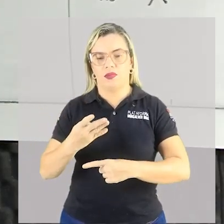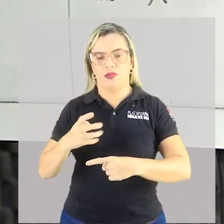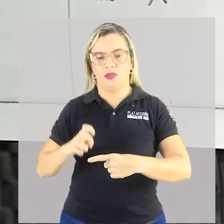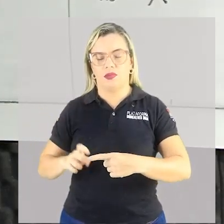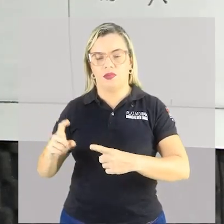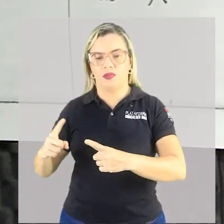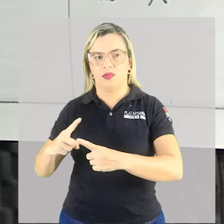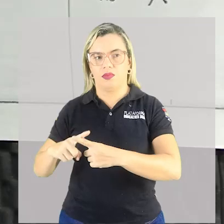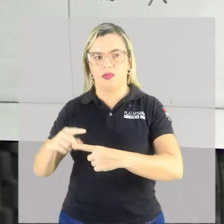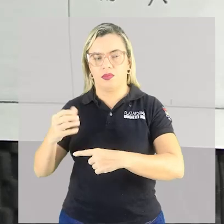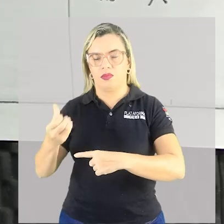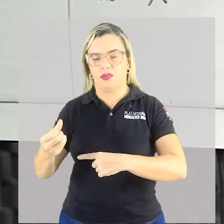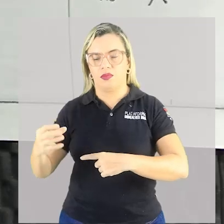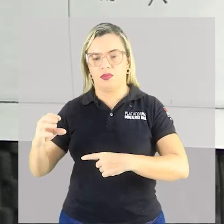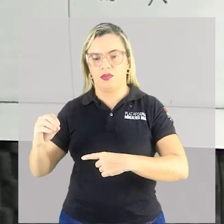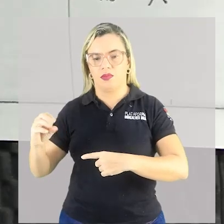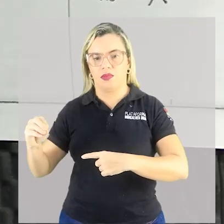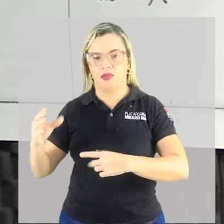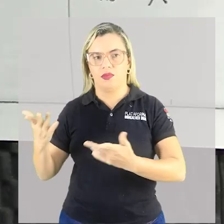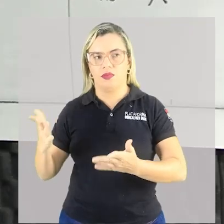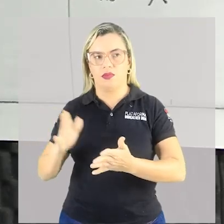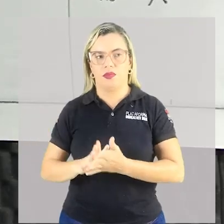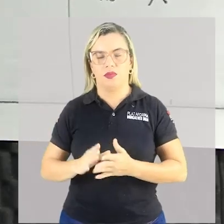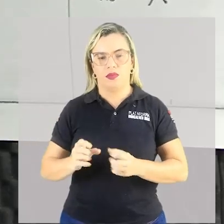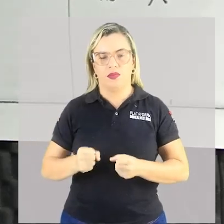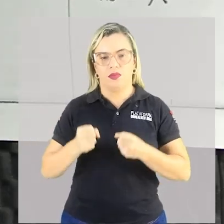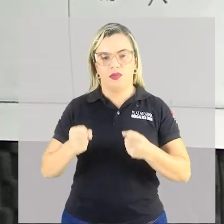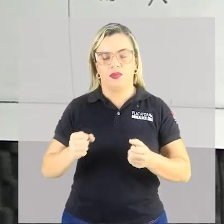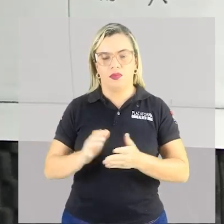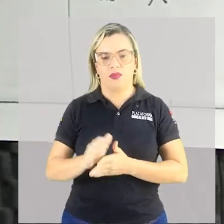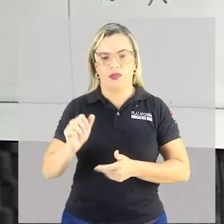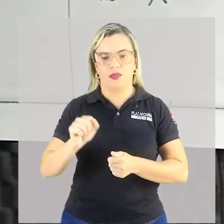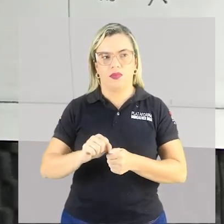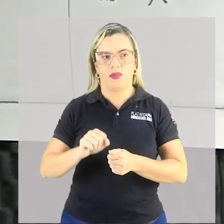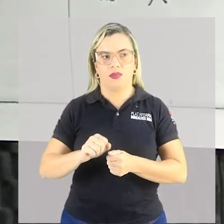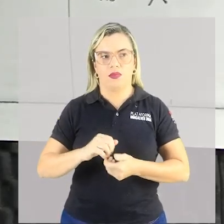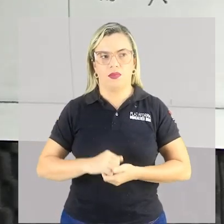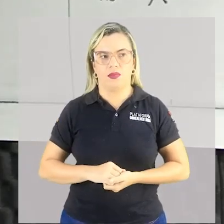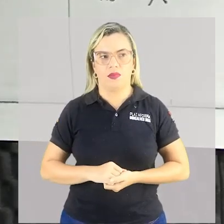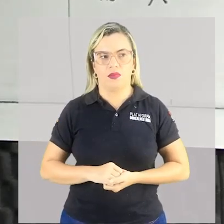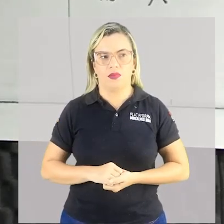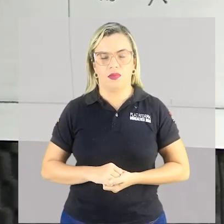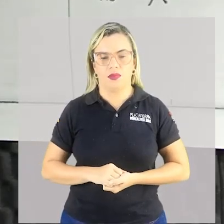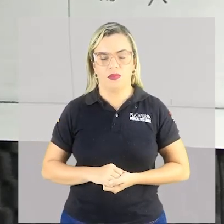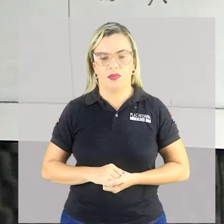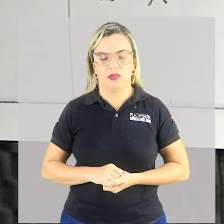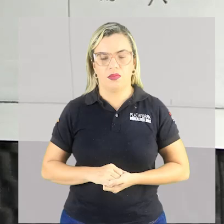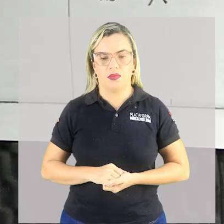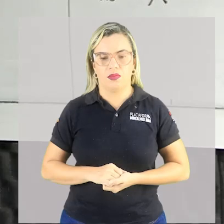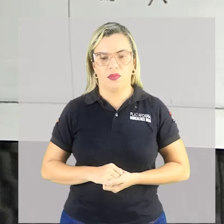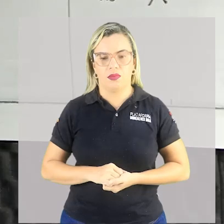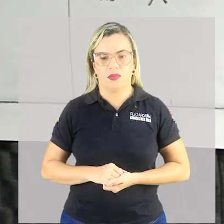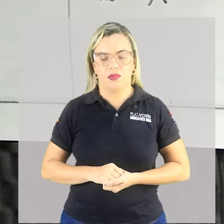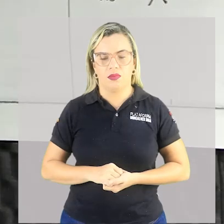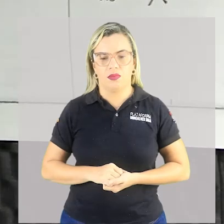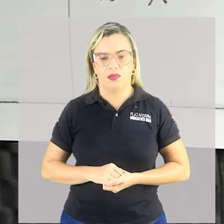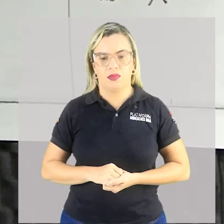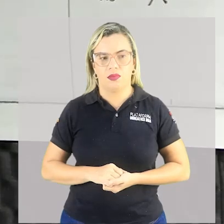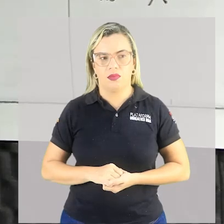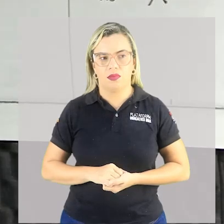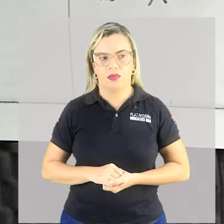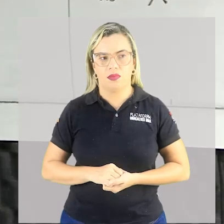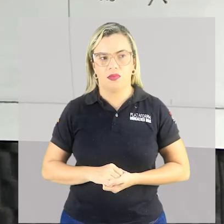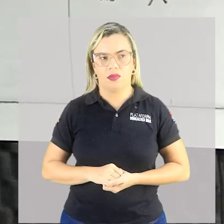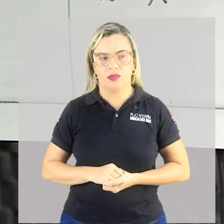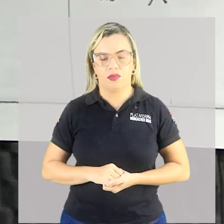de 600. Se vocês me permitem, tá? Vou utilizar esse espaço bem aqui, ó. Tijolos é igual